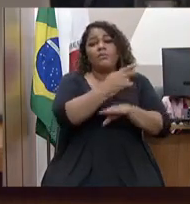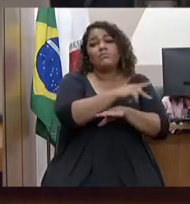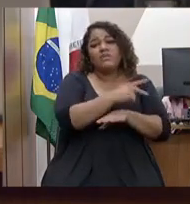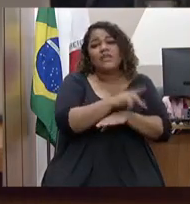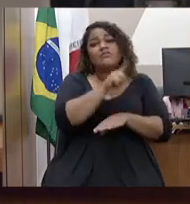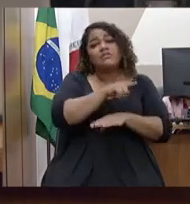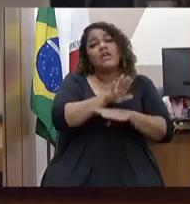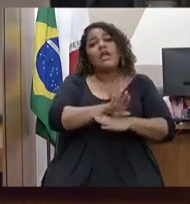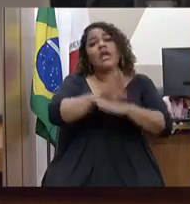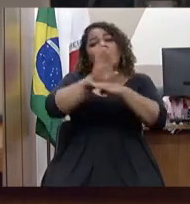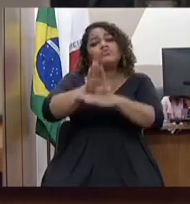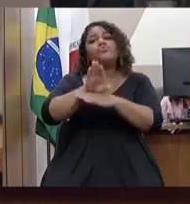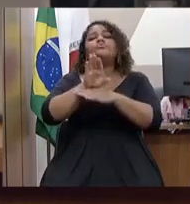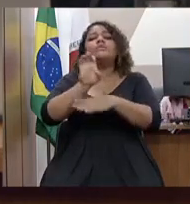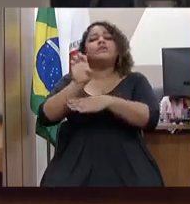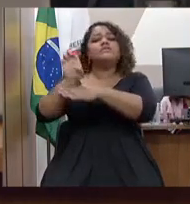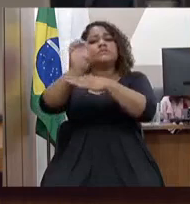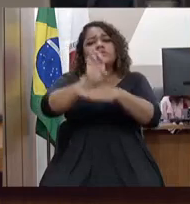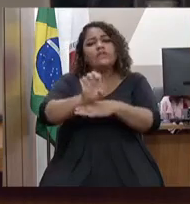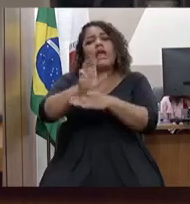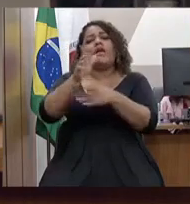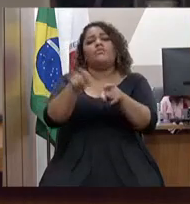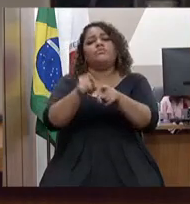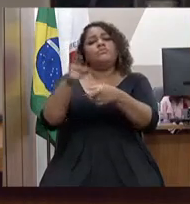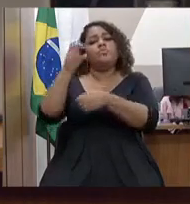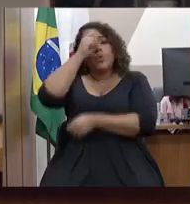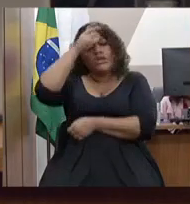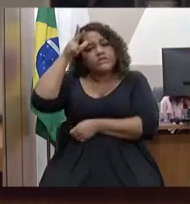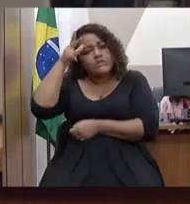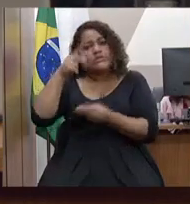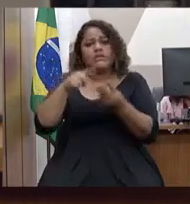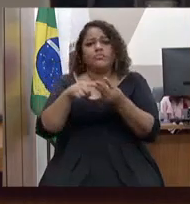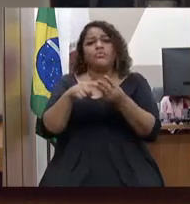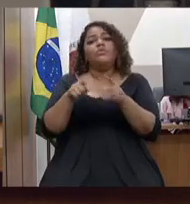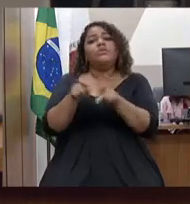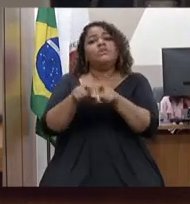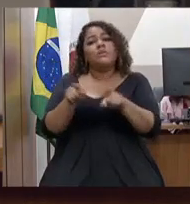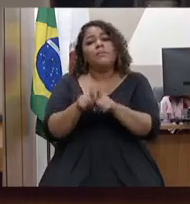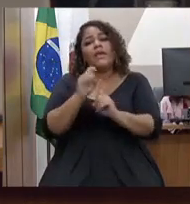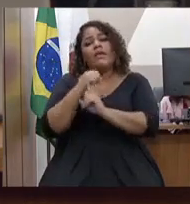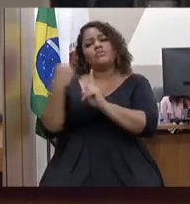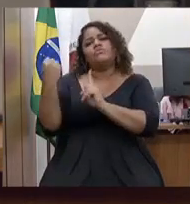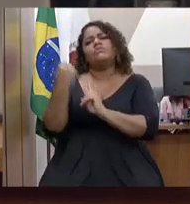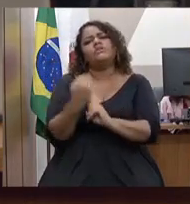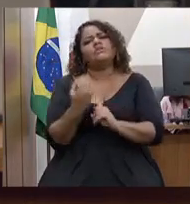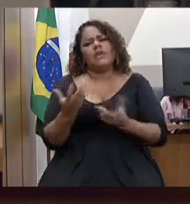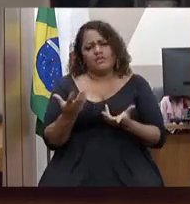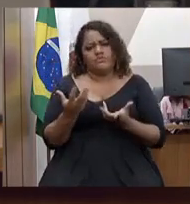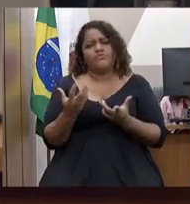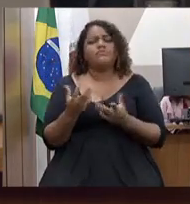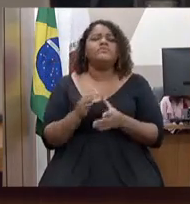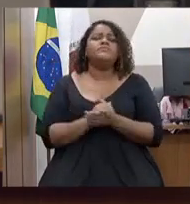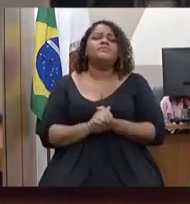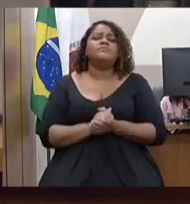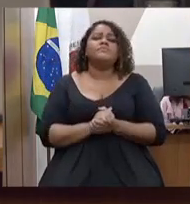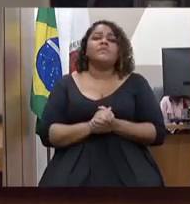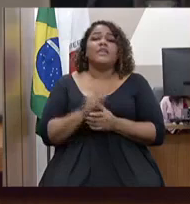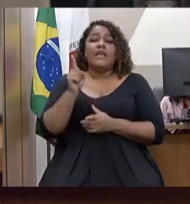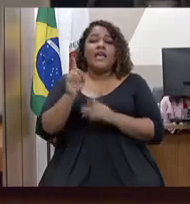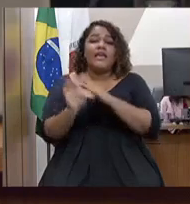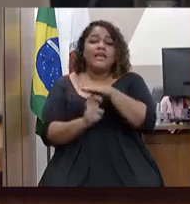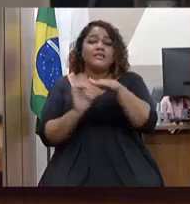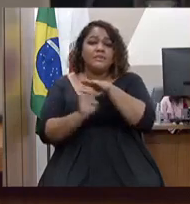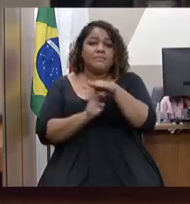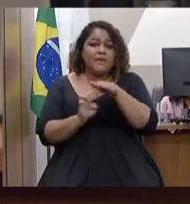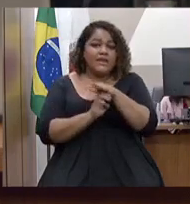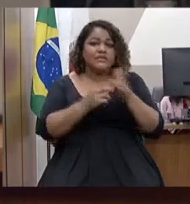ou para a sociedade e em virtude daquilo que elas né às vezes exploram além da mão de